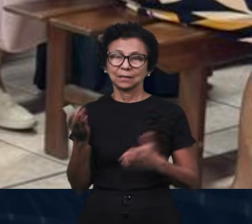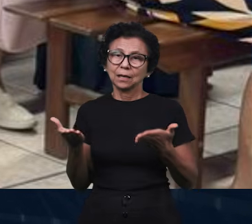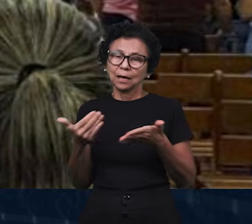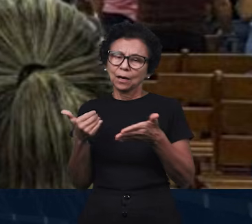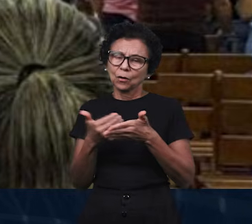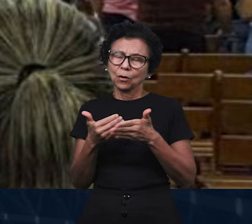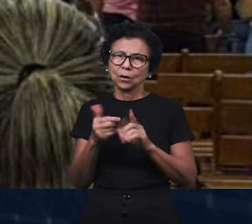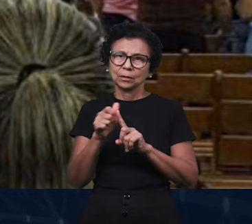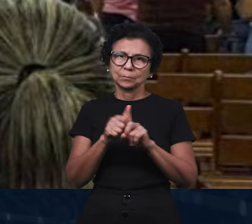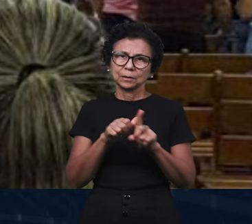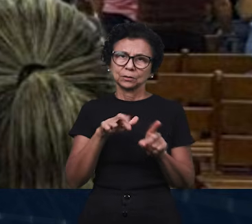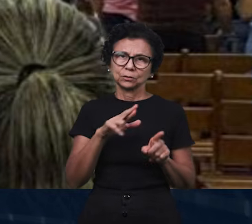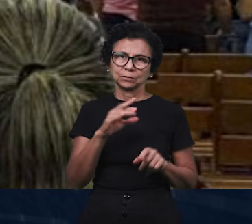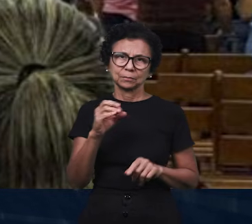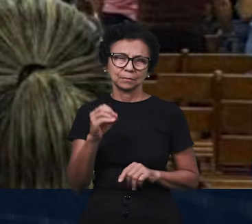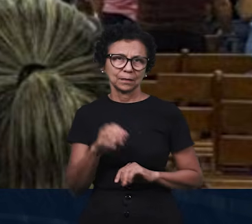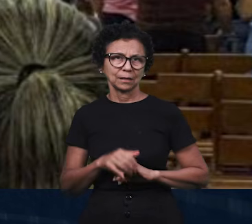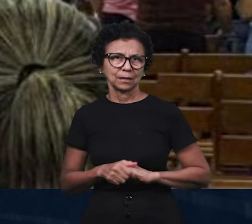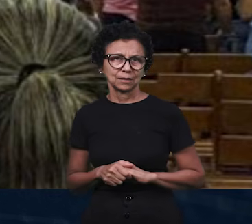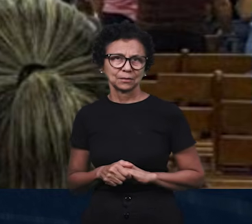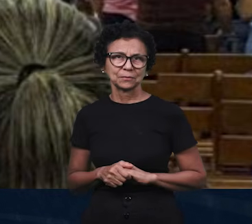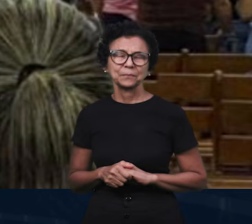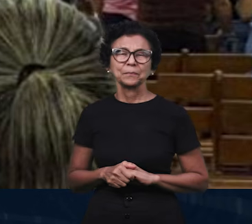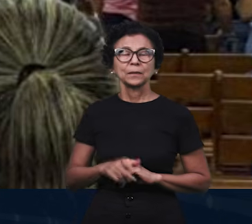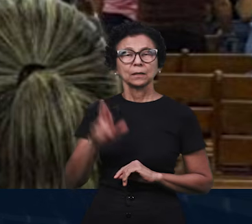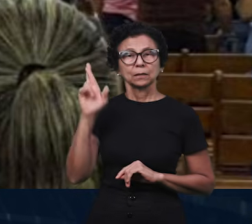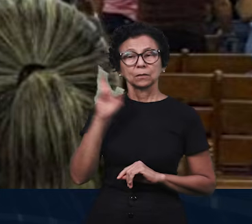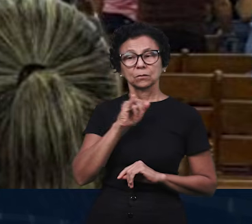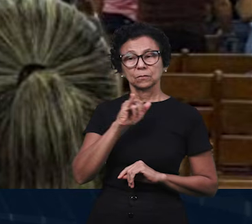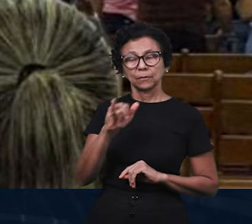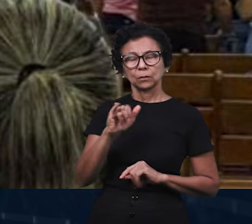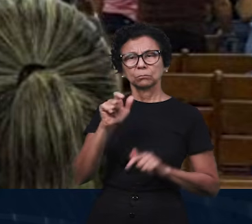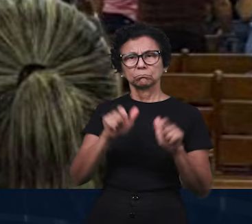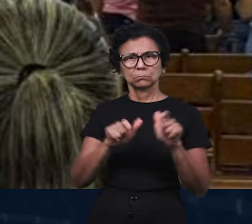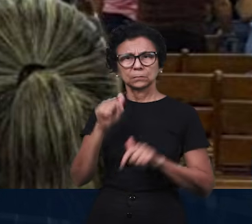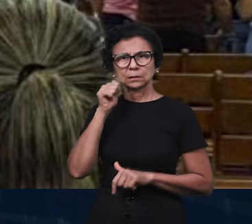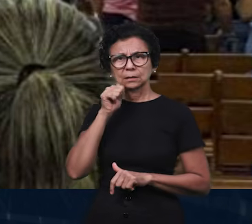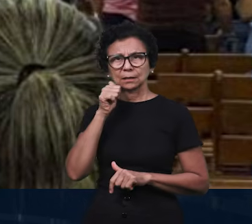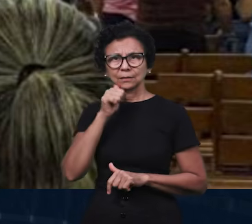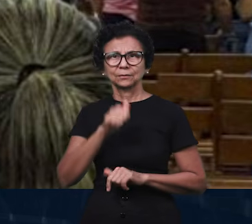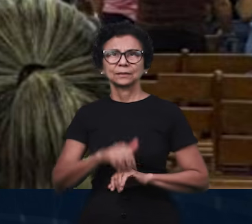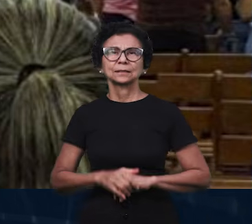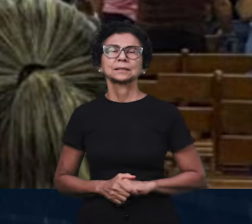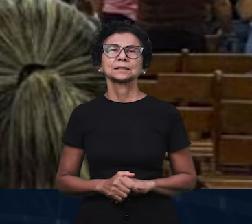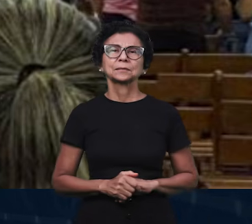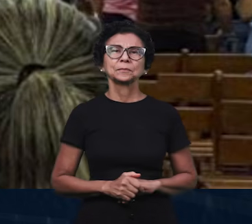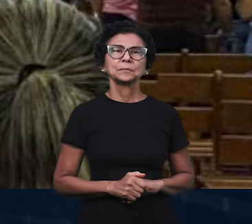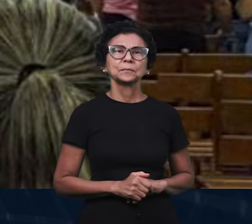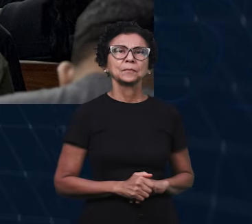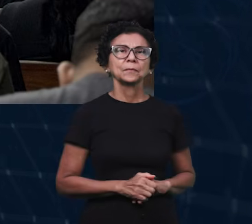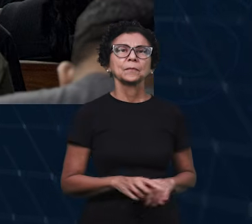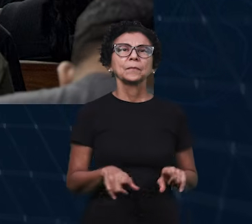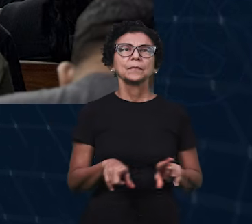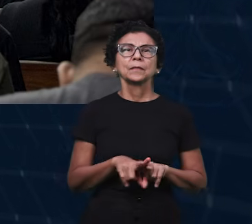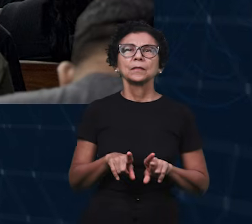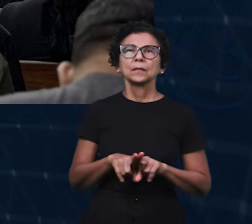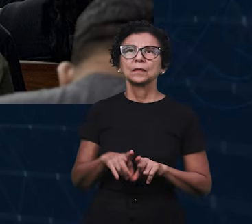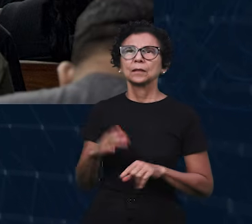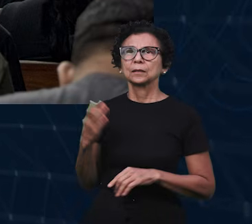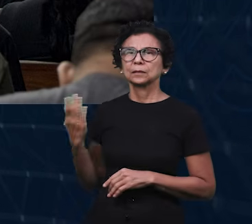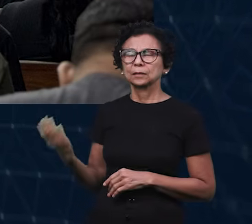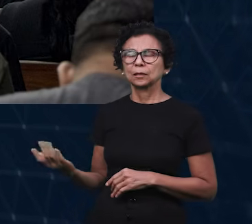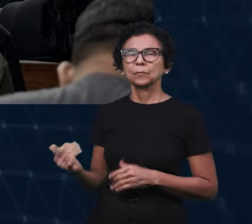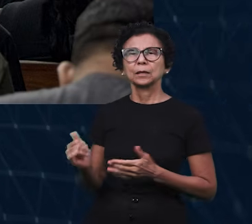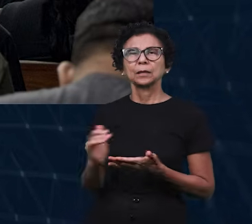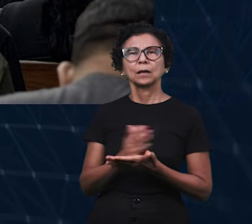março. Foi levada uma palavra e orientações à parte do Senhor para as irmãs ali presentes. Foi uma grande festa. Os pastores,